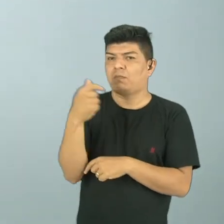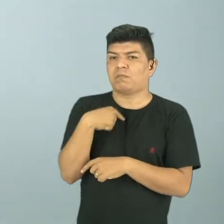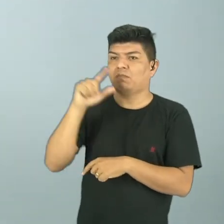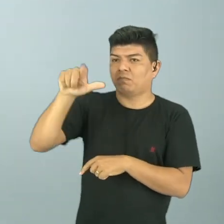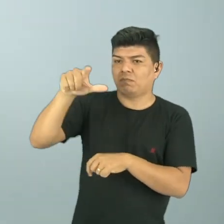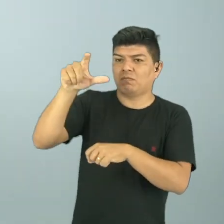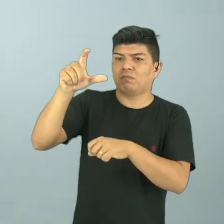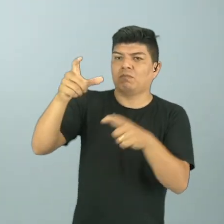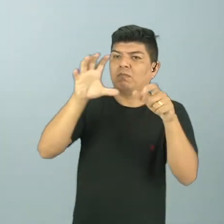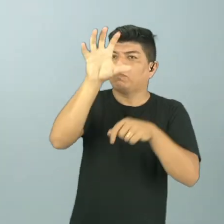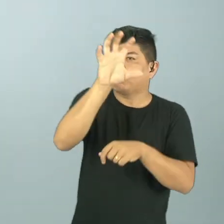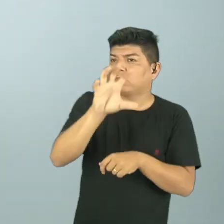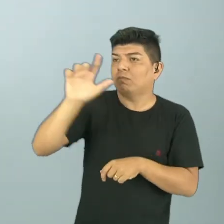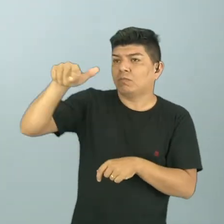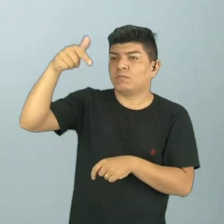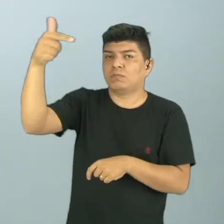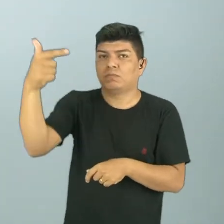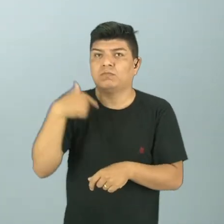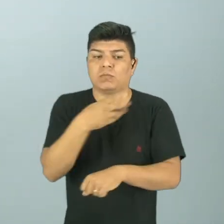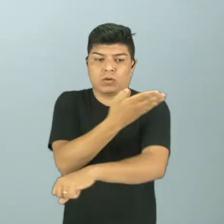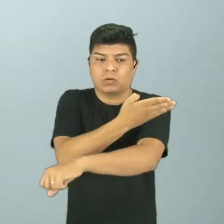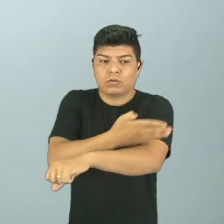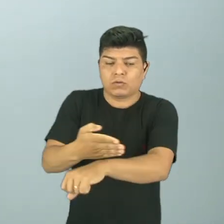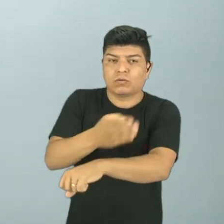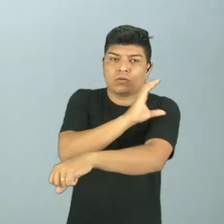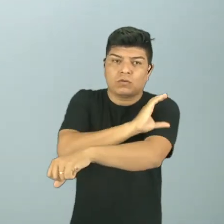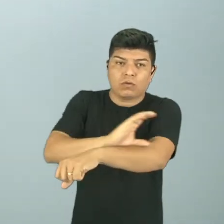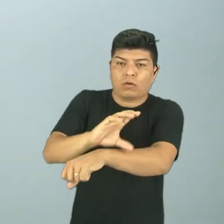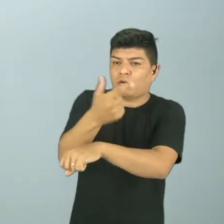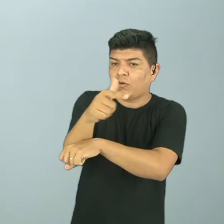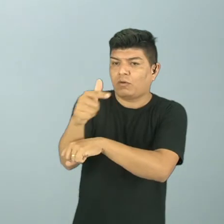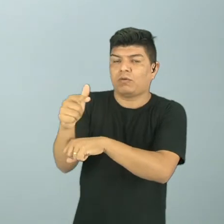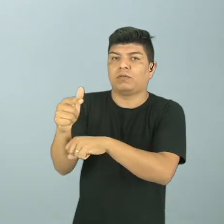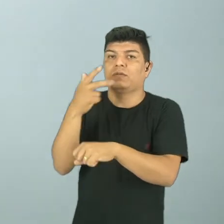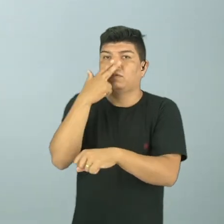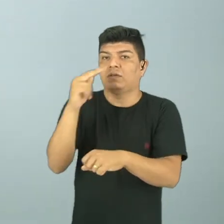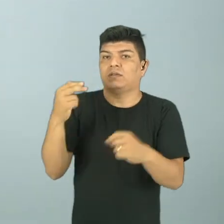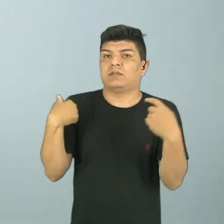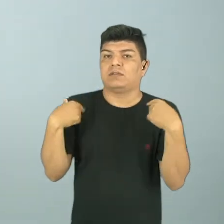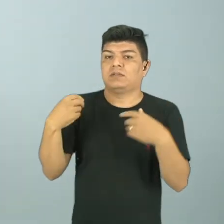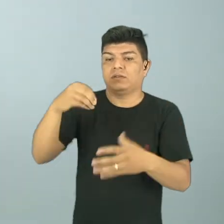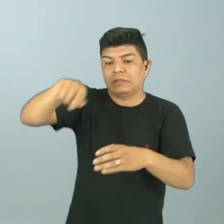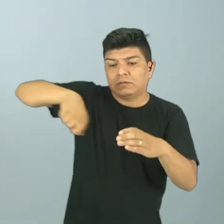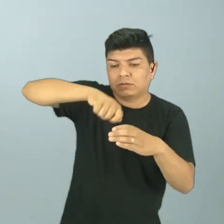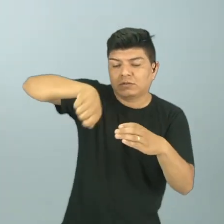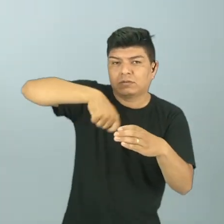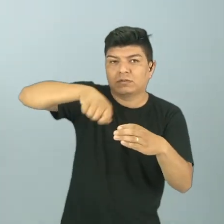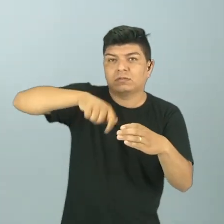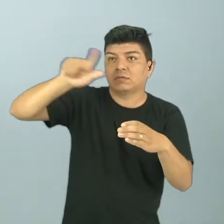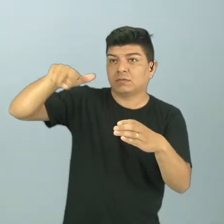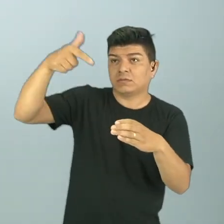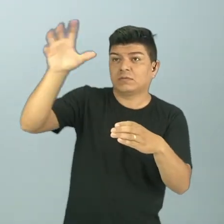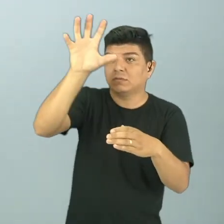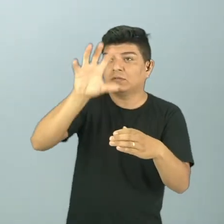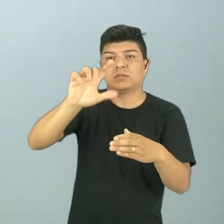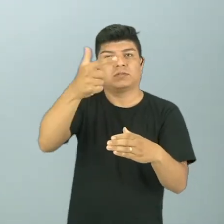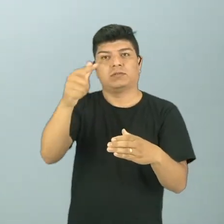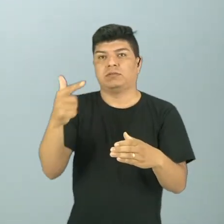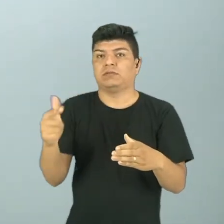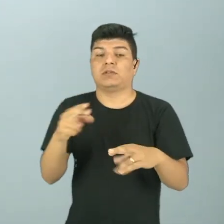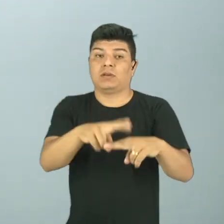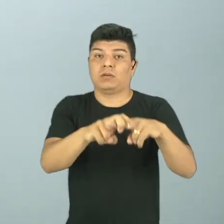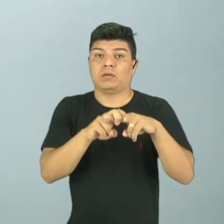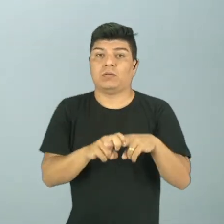não se fala, que se tem costumes que na outra região não se tem, que se tem aspectos da culinária que na outra região não tem. Então, isso é